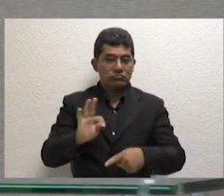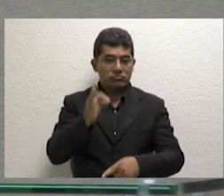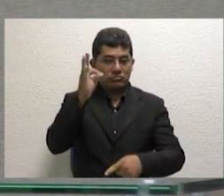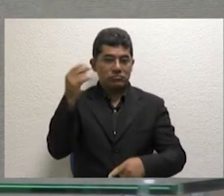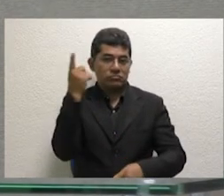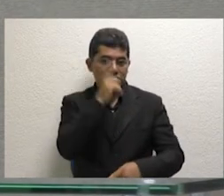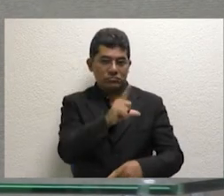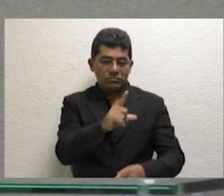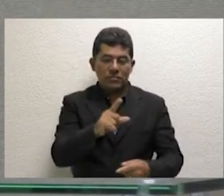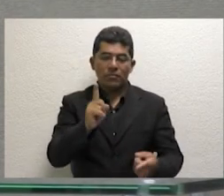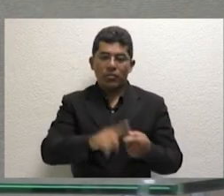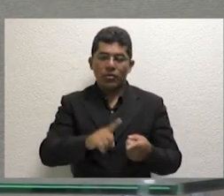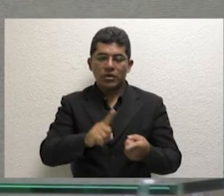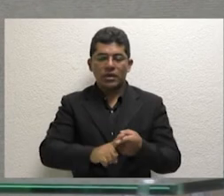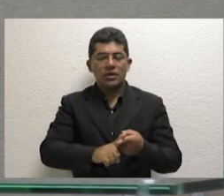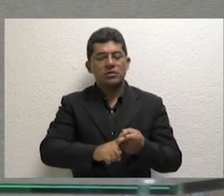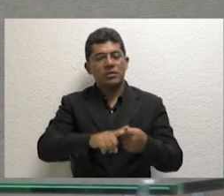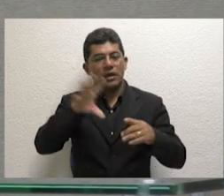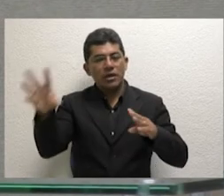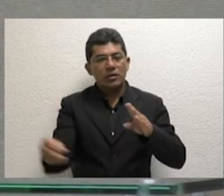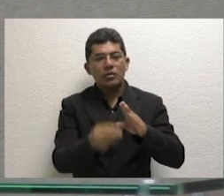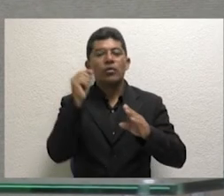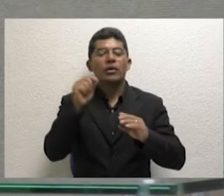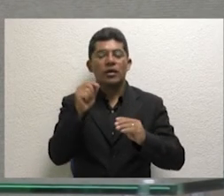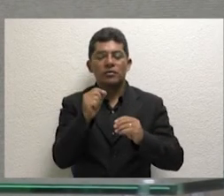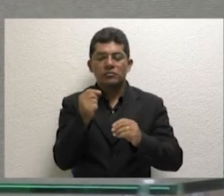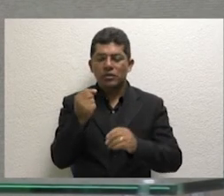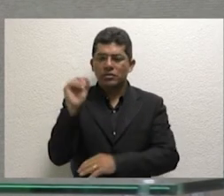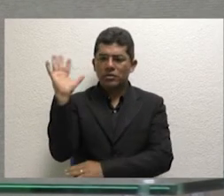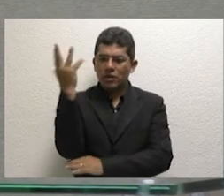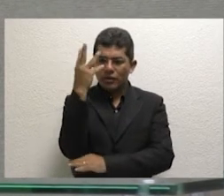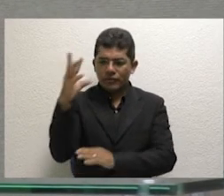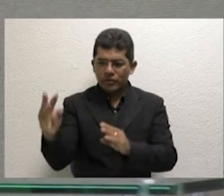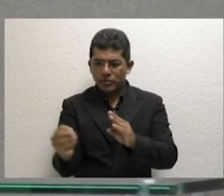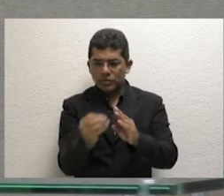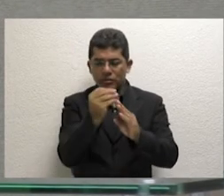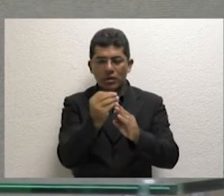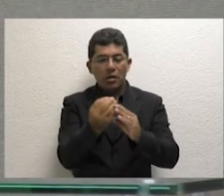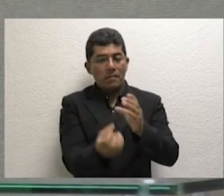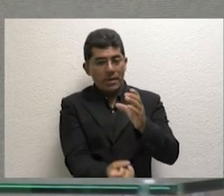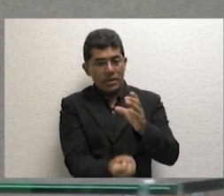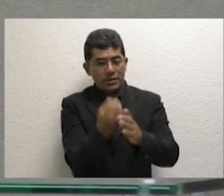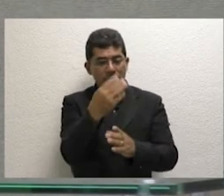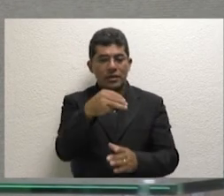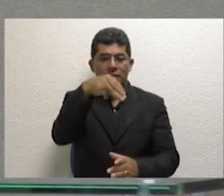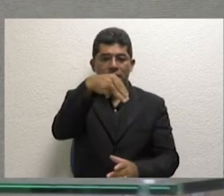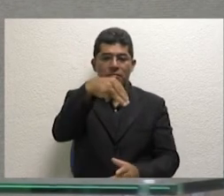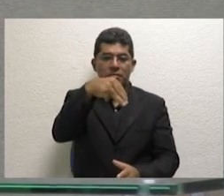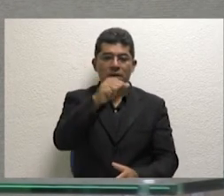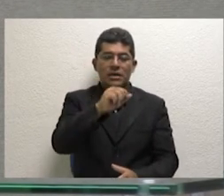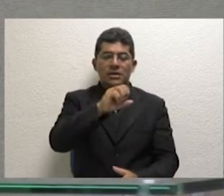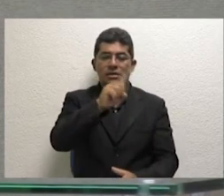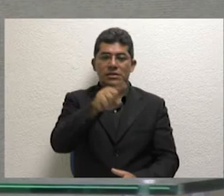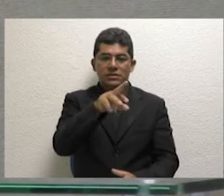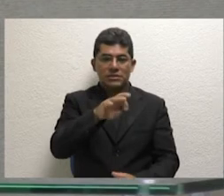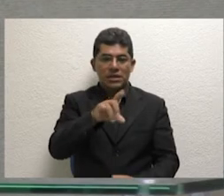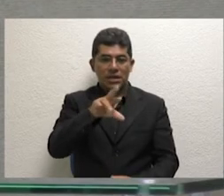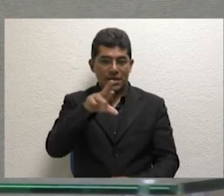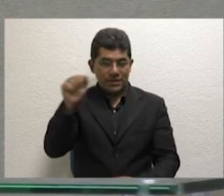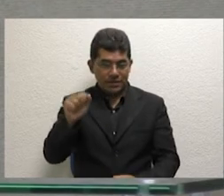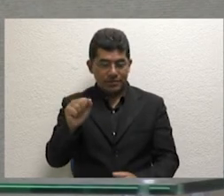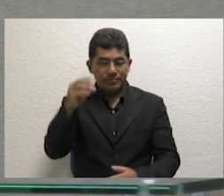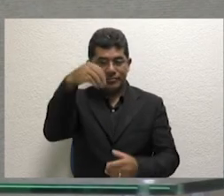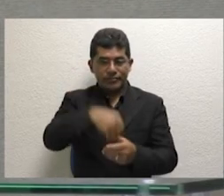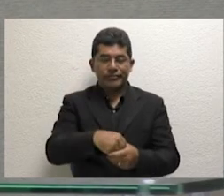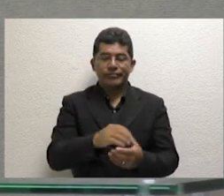nossas sementes das seringueiras levaram para a Malásia plantaram racionalmente dentro do espírito do